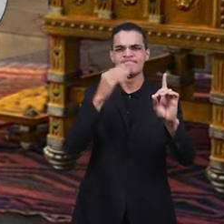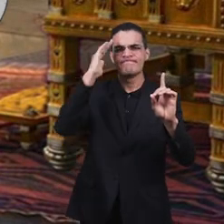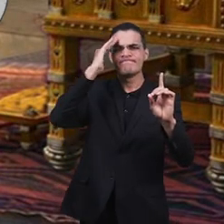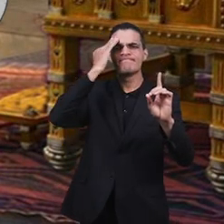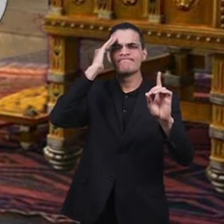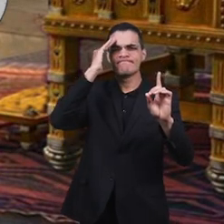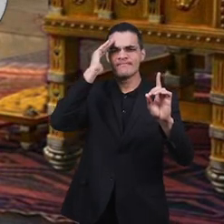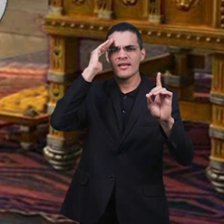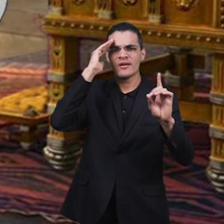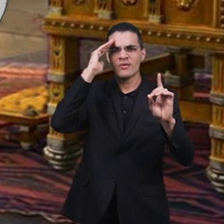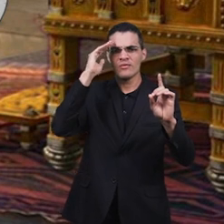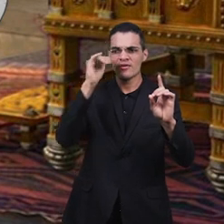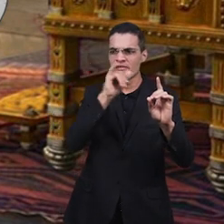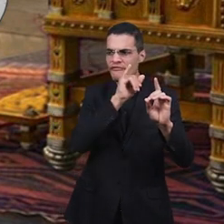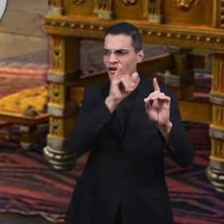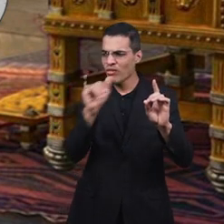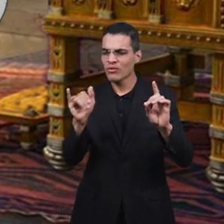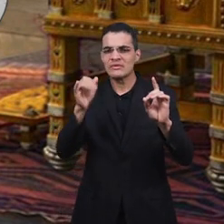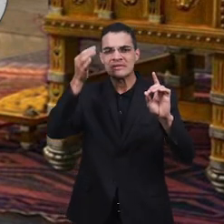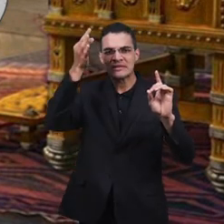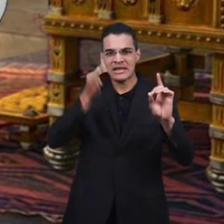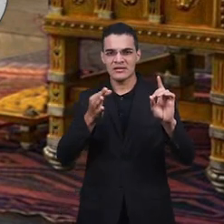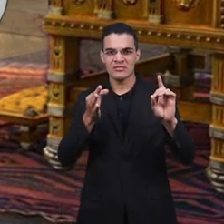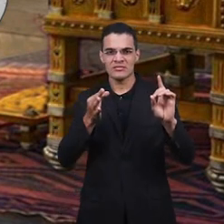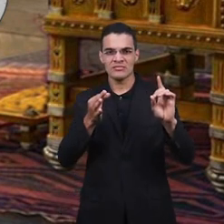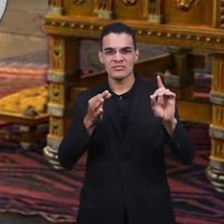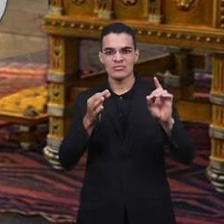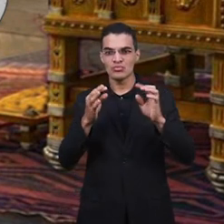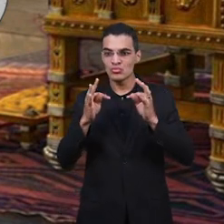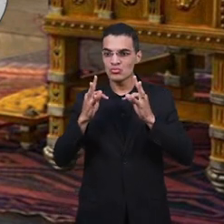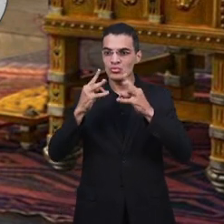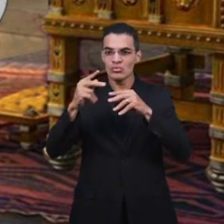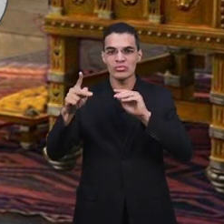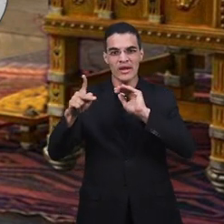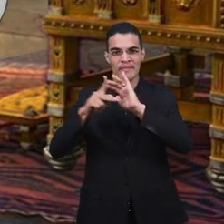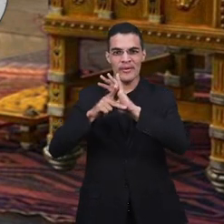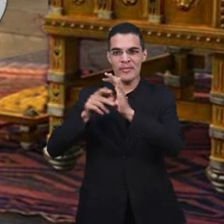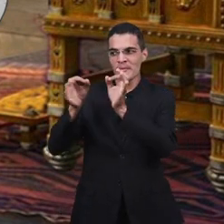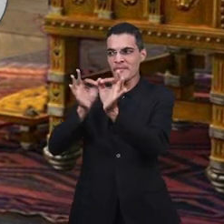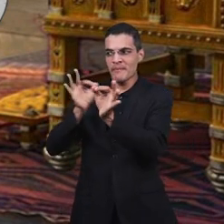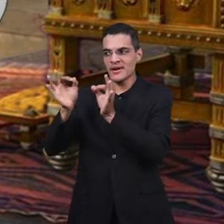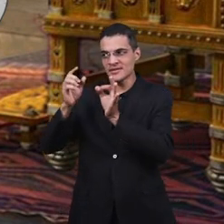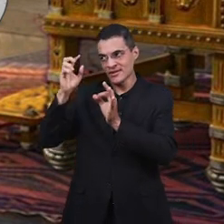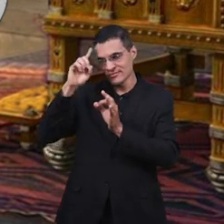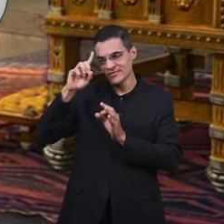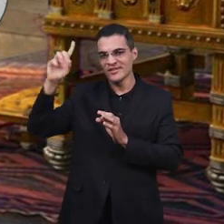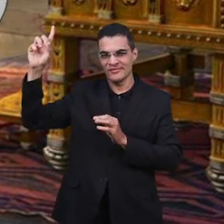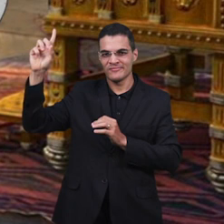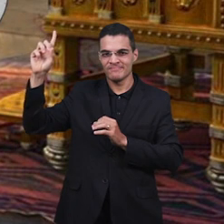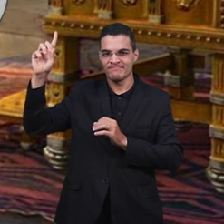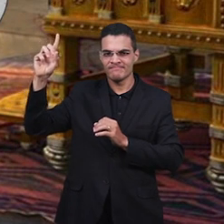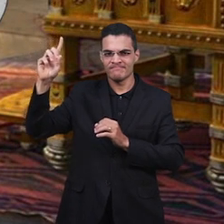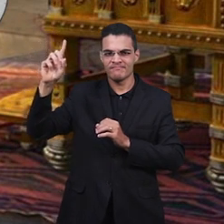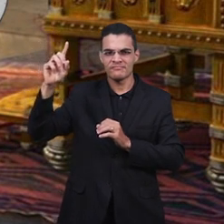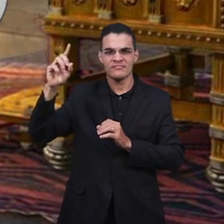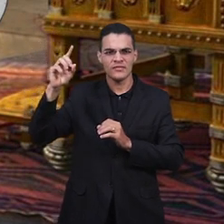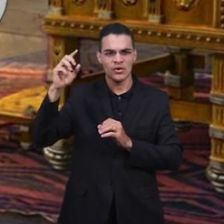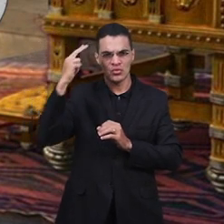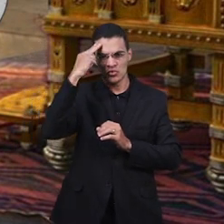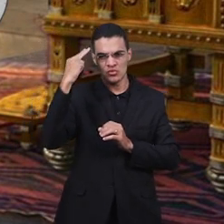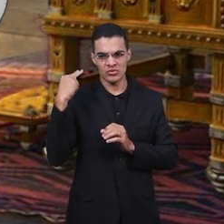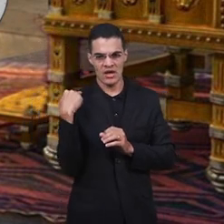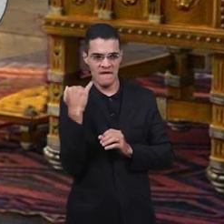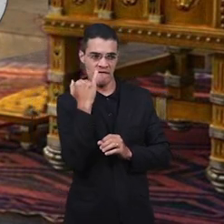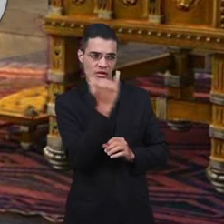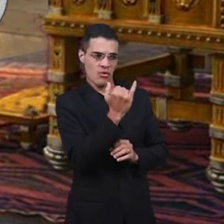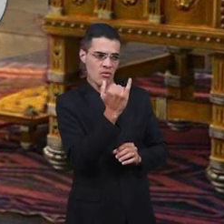sonhos. Ele reconheceu que tudo vinha de Deus. José falou a Faraó: "Isso